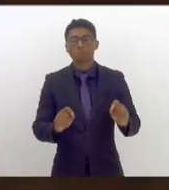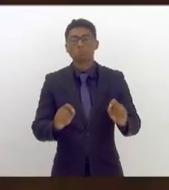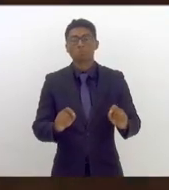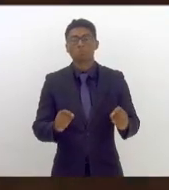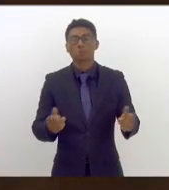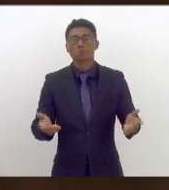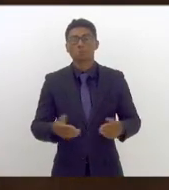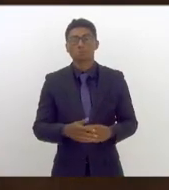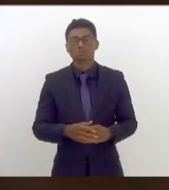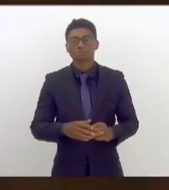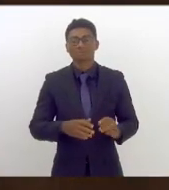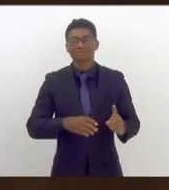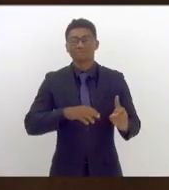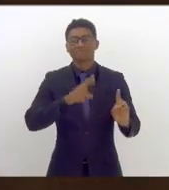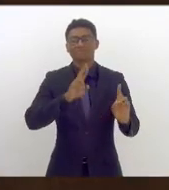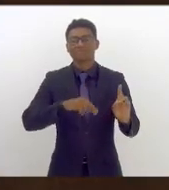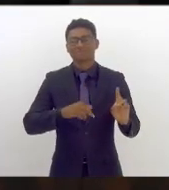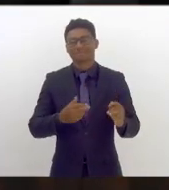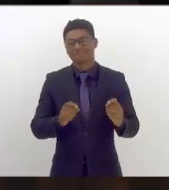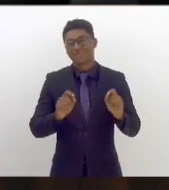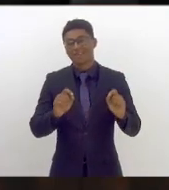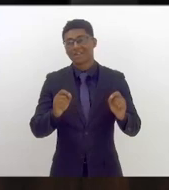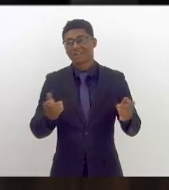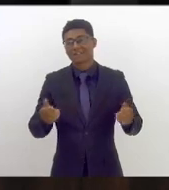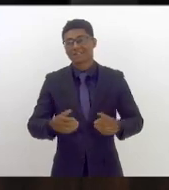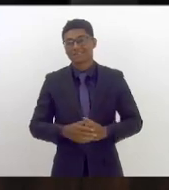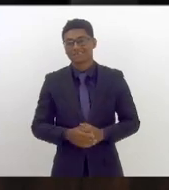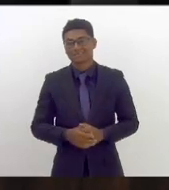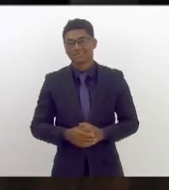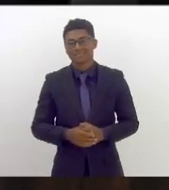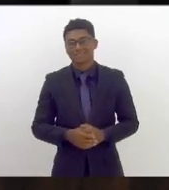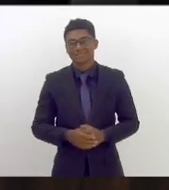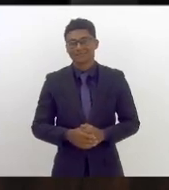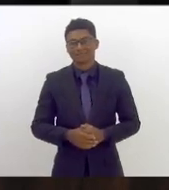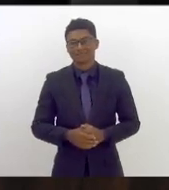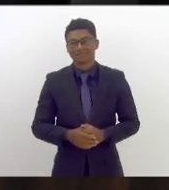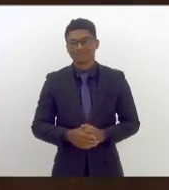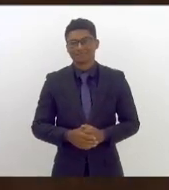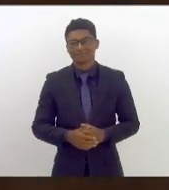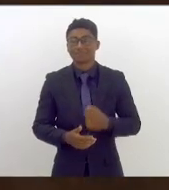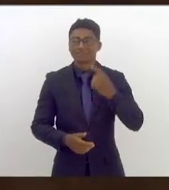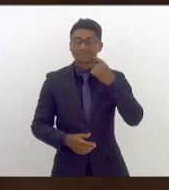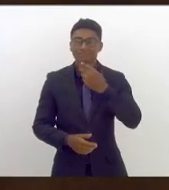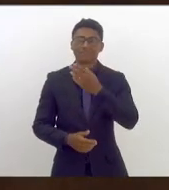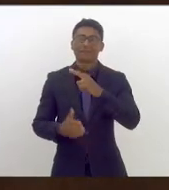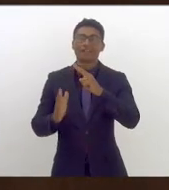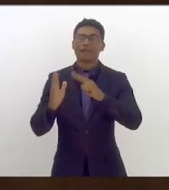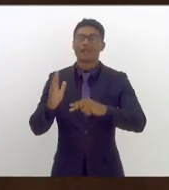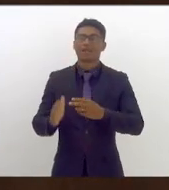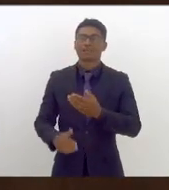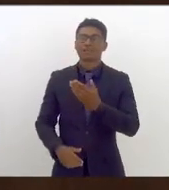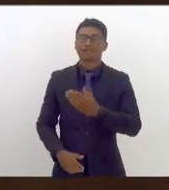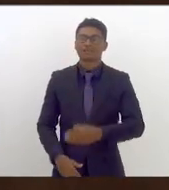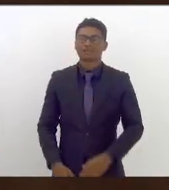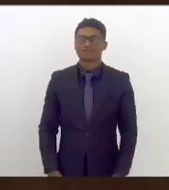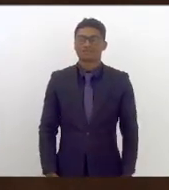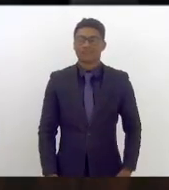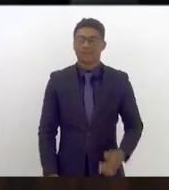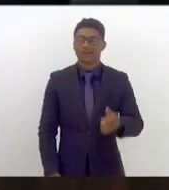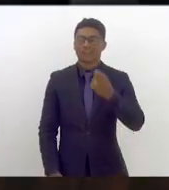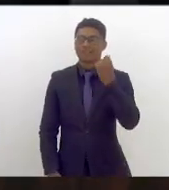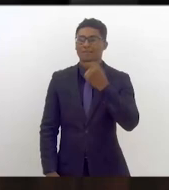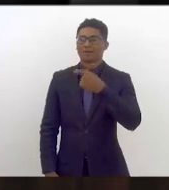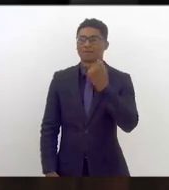Ao relator. A quê? Tá cheio de graça, né? Eu falei ali, ó. Você está cheio de